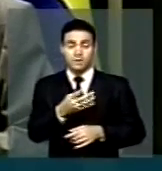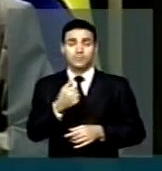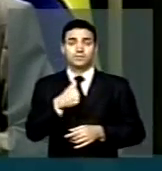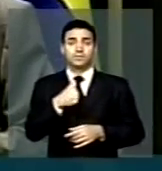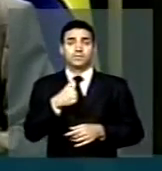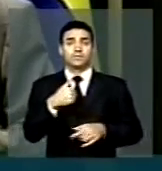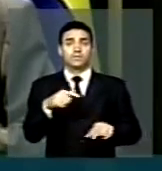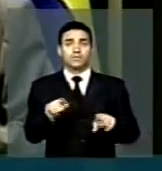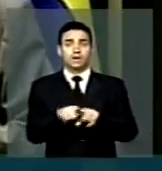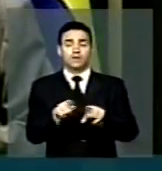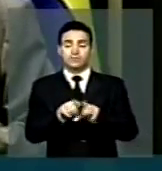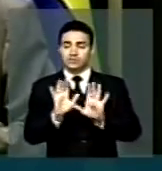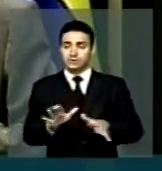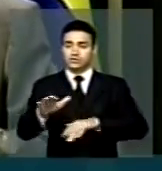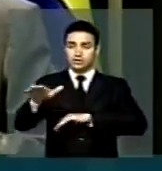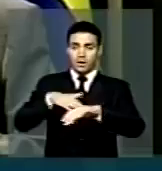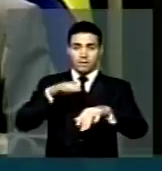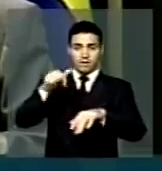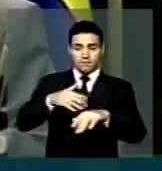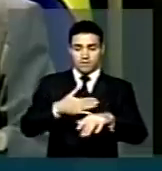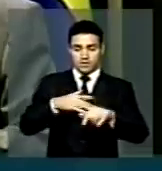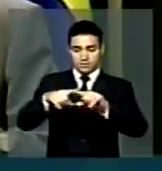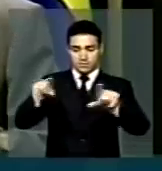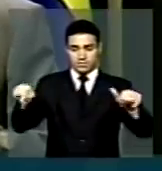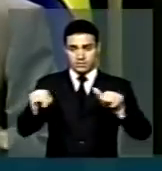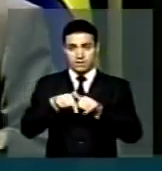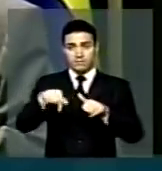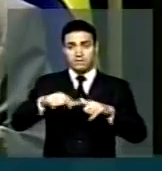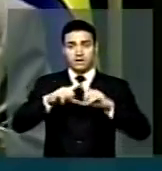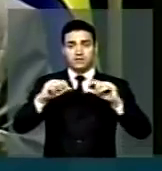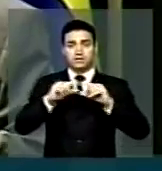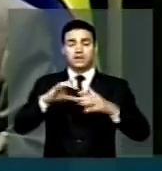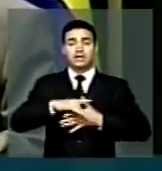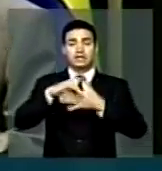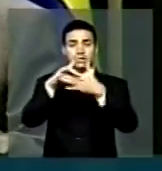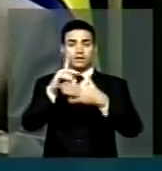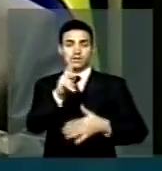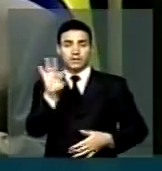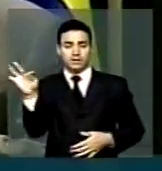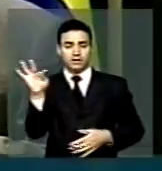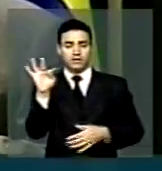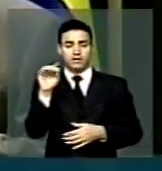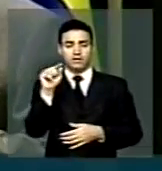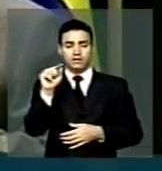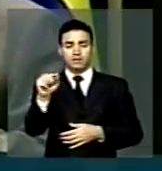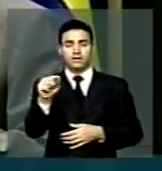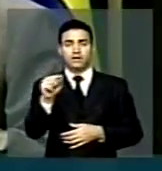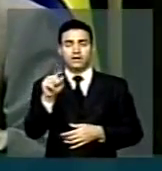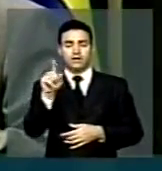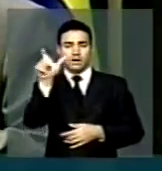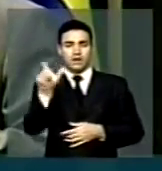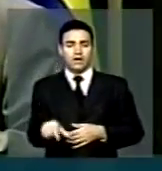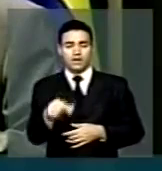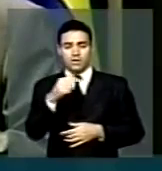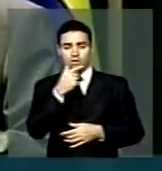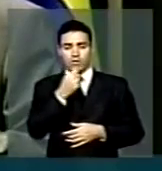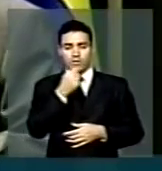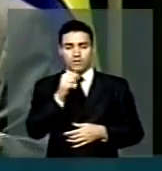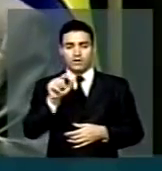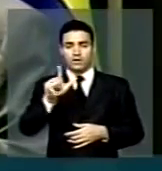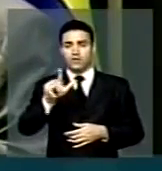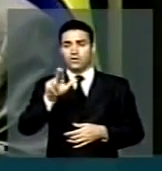meu apartamento, aqui em Brasília, o líder do partido. Então, era o